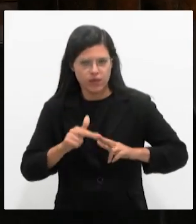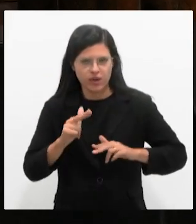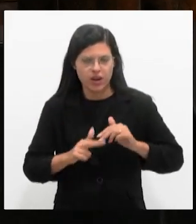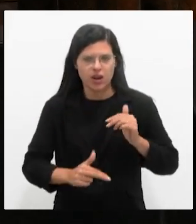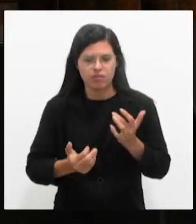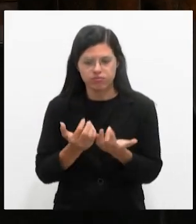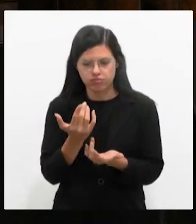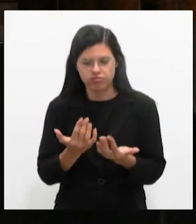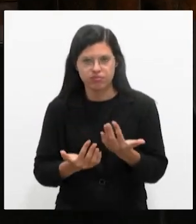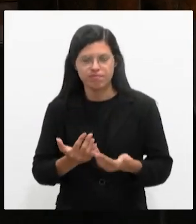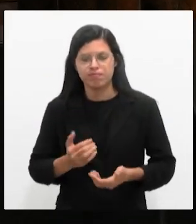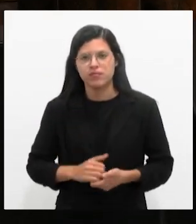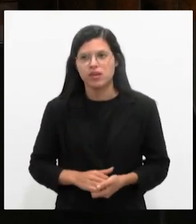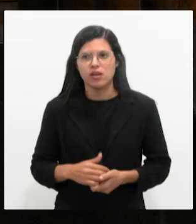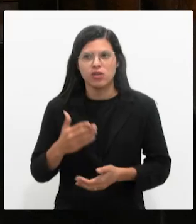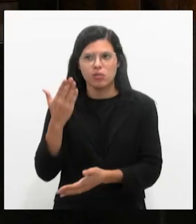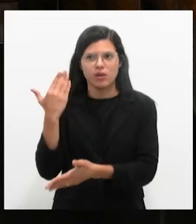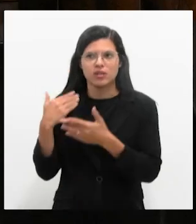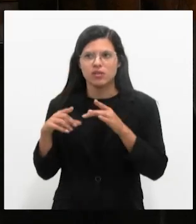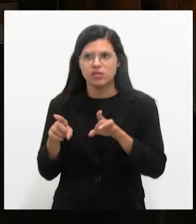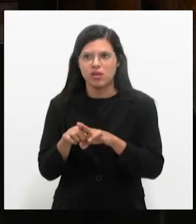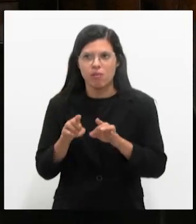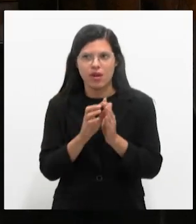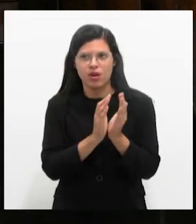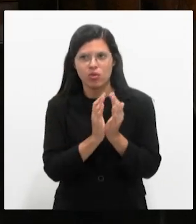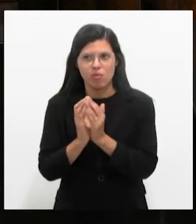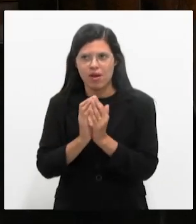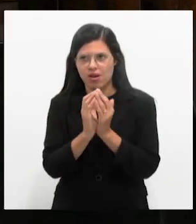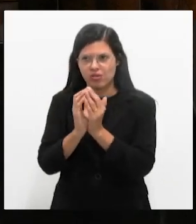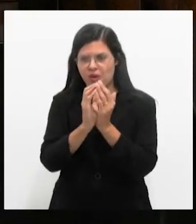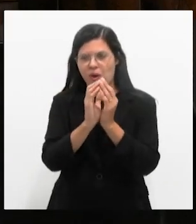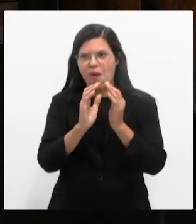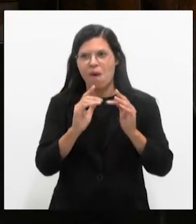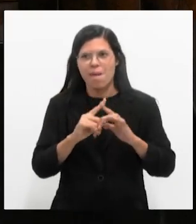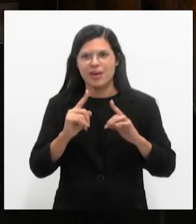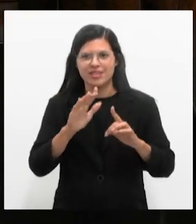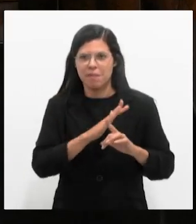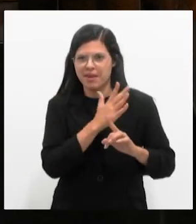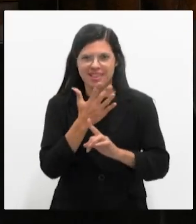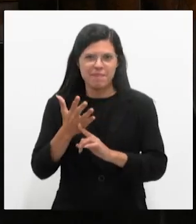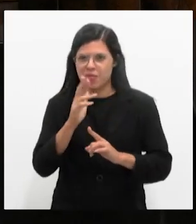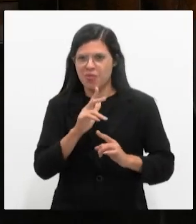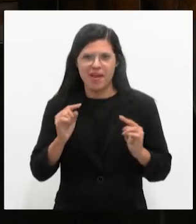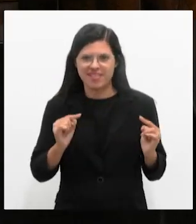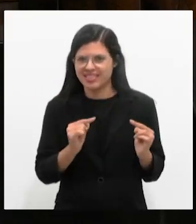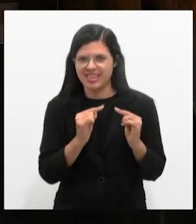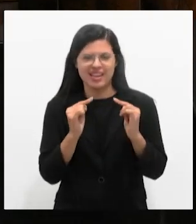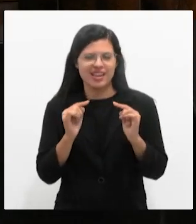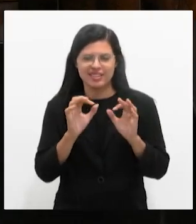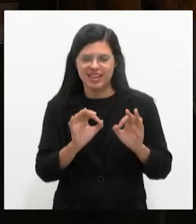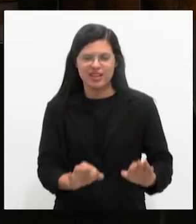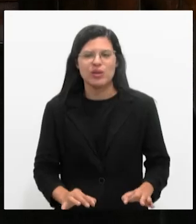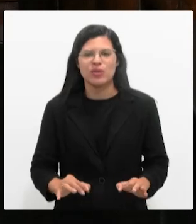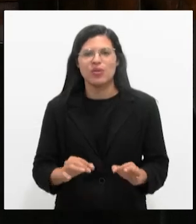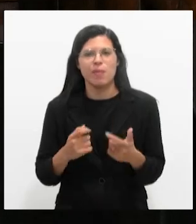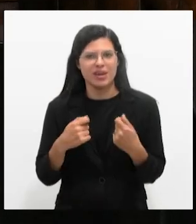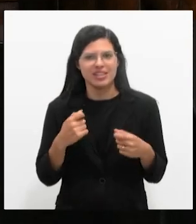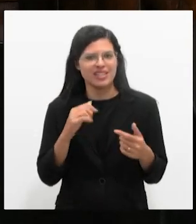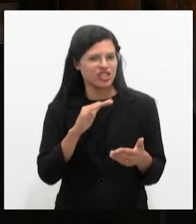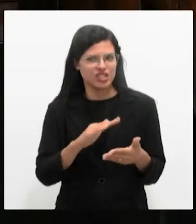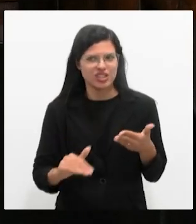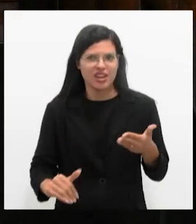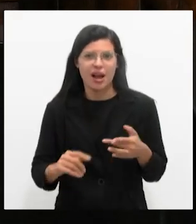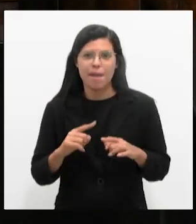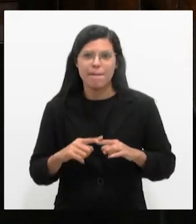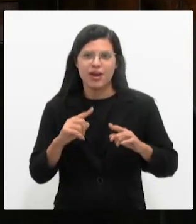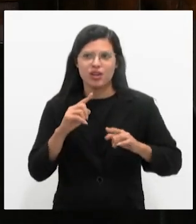Antigamente, também era dos balões. Ambientalmente não é correto, tem que cortar. Mas fogueira ainda pode ter, né? Desde